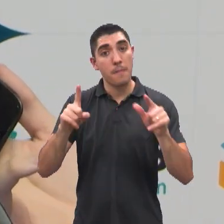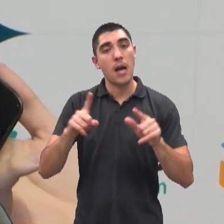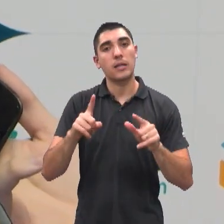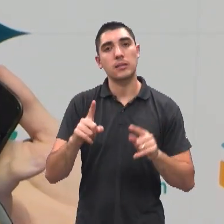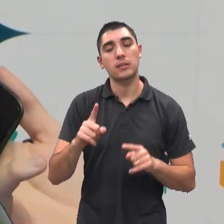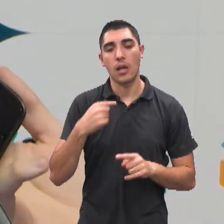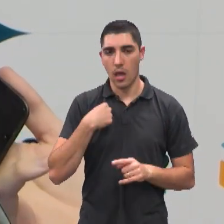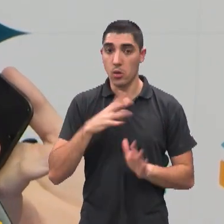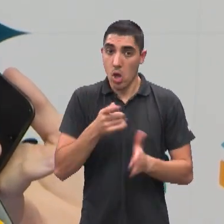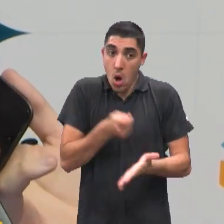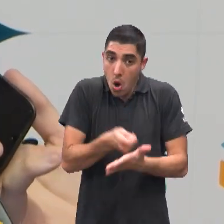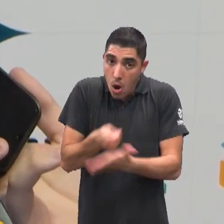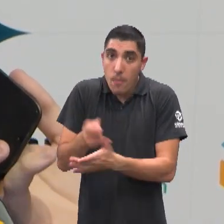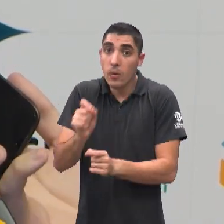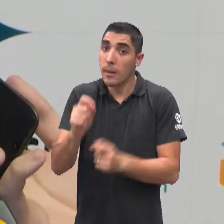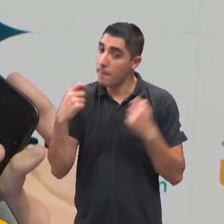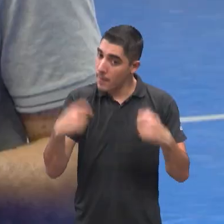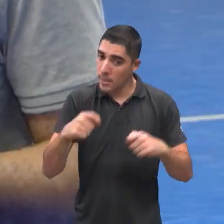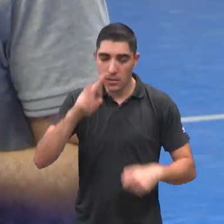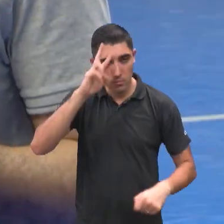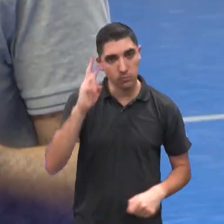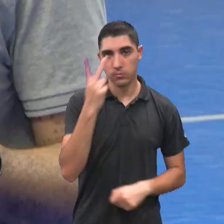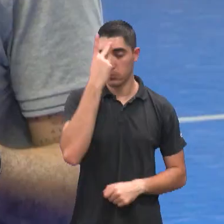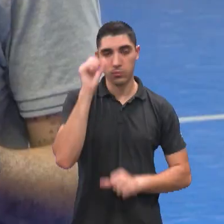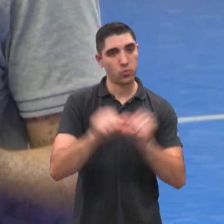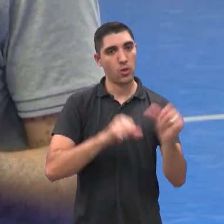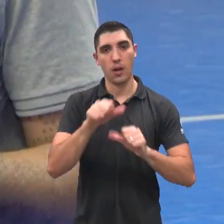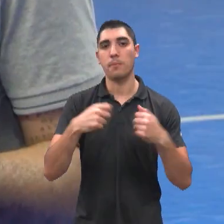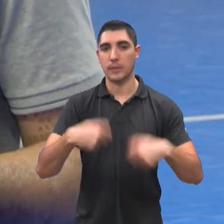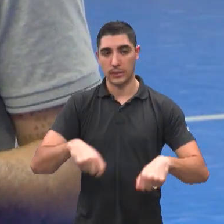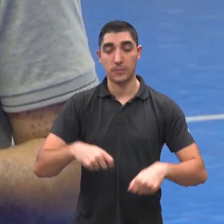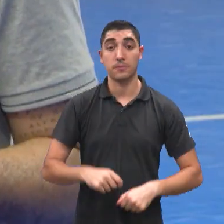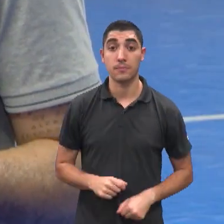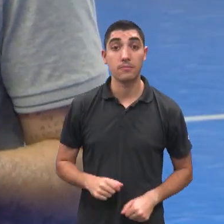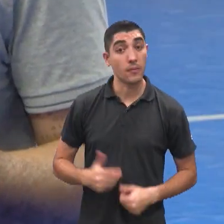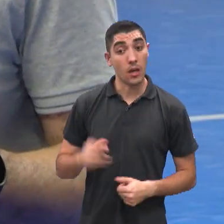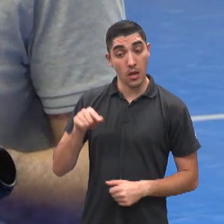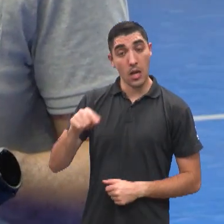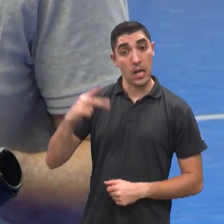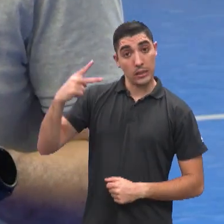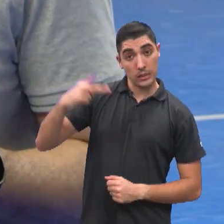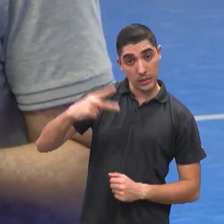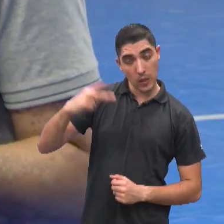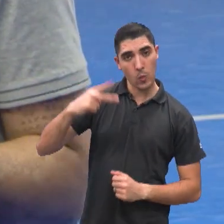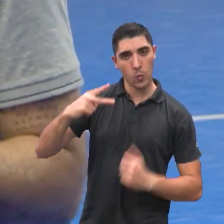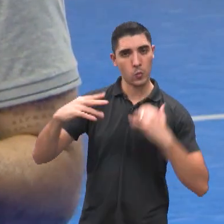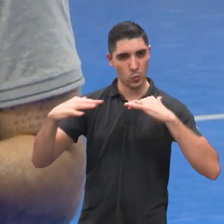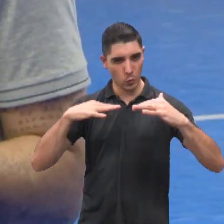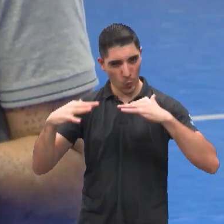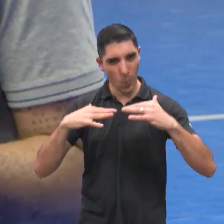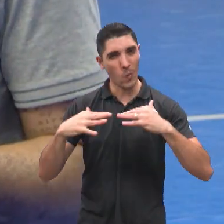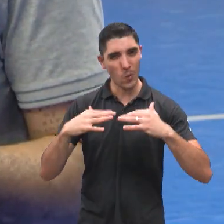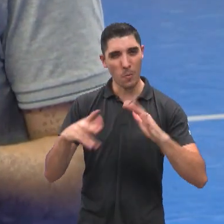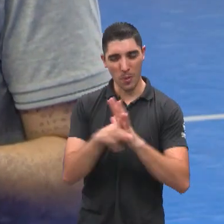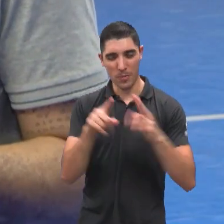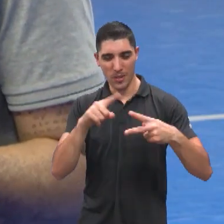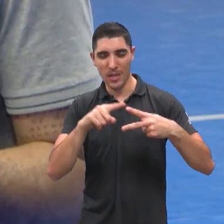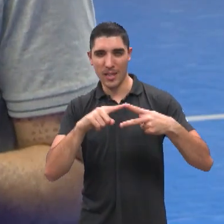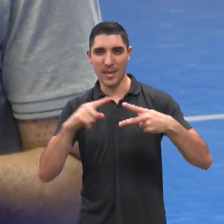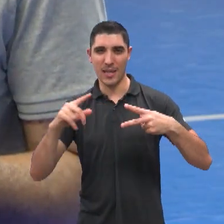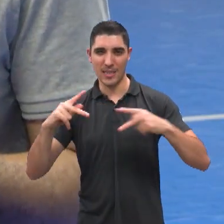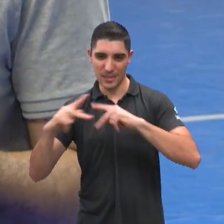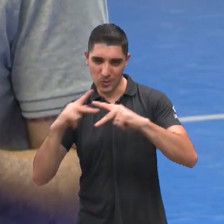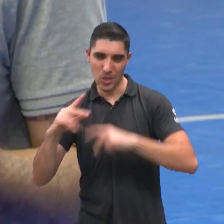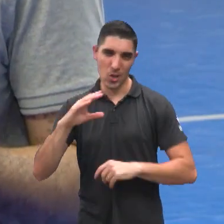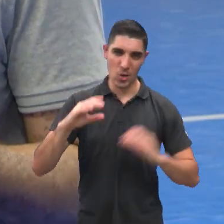é que pra gente reverter a situação não pode ter esse êxito. No segundo duelo da semana entre joseenses e corintianos, podemos dizer que o